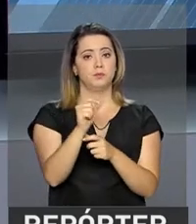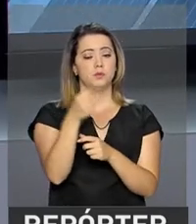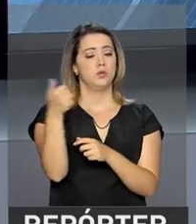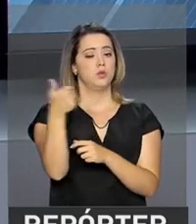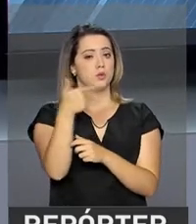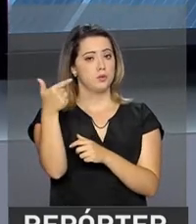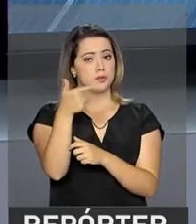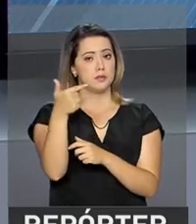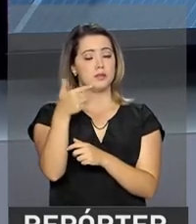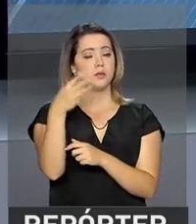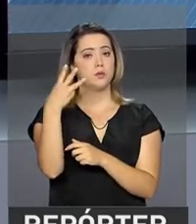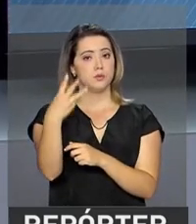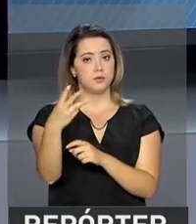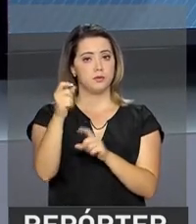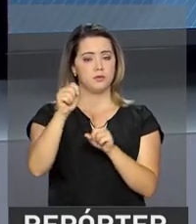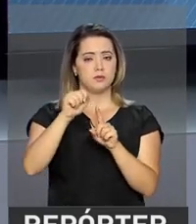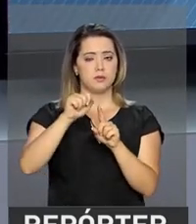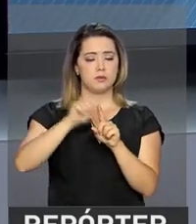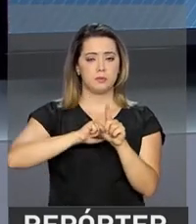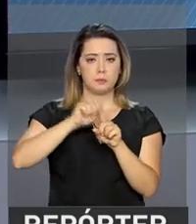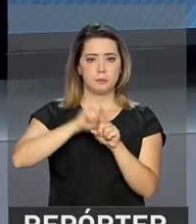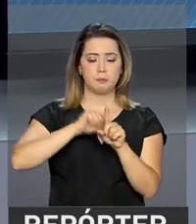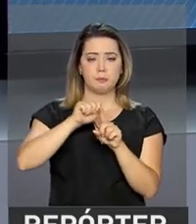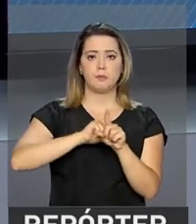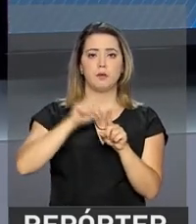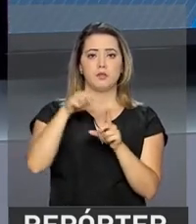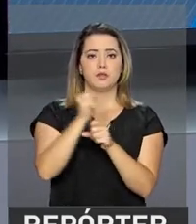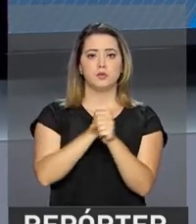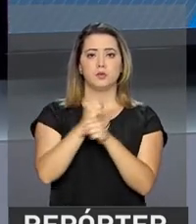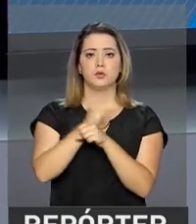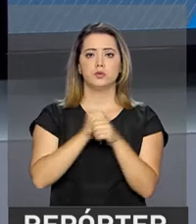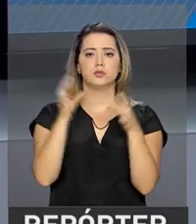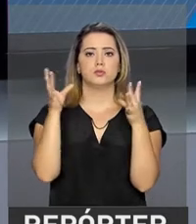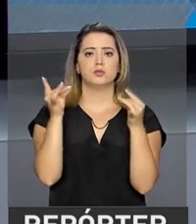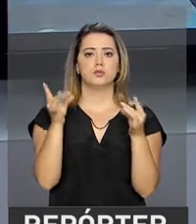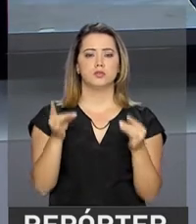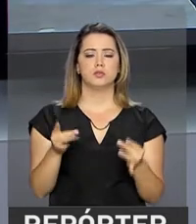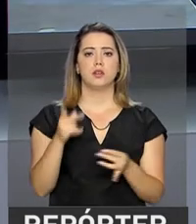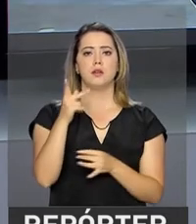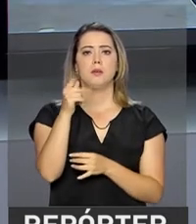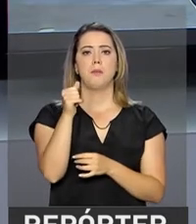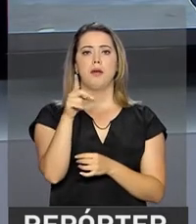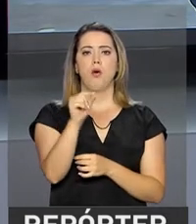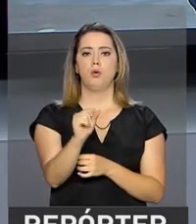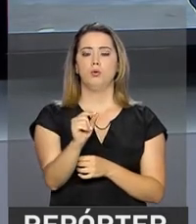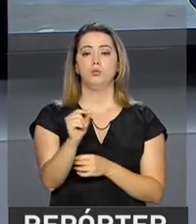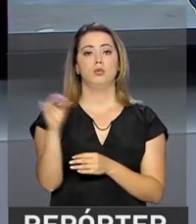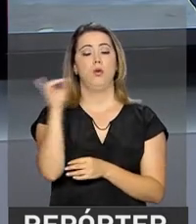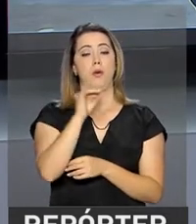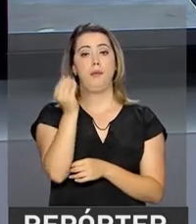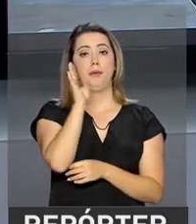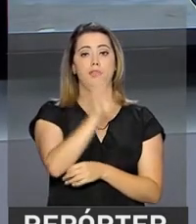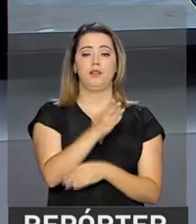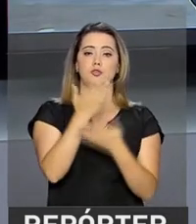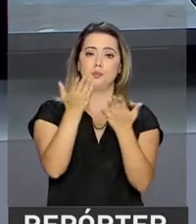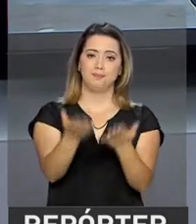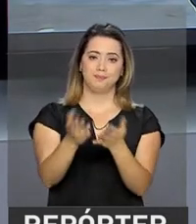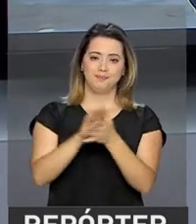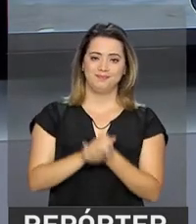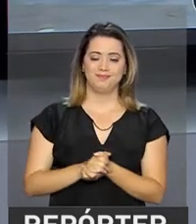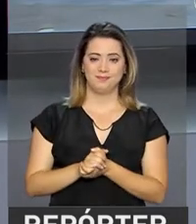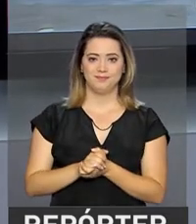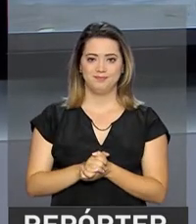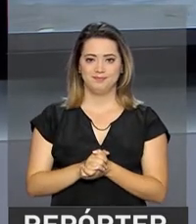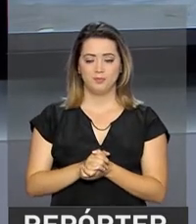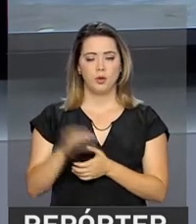segundo trimestre deste ano e quem tem os detalhes ao vivo pra gente o repórter paulo la sálvia olá paulo boa tarde pra você